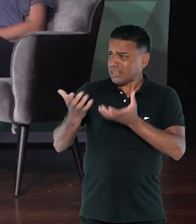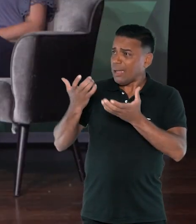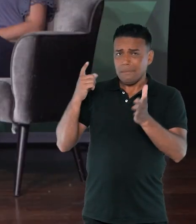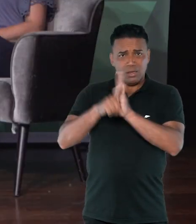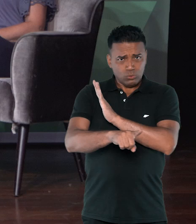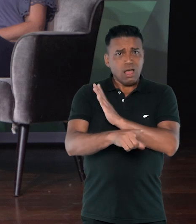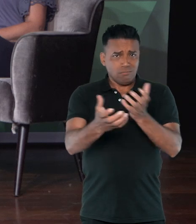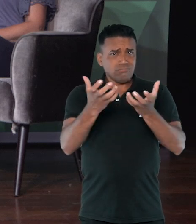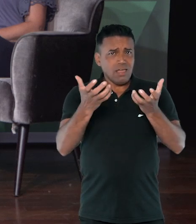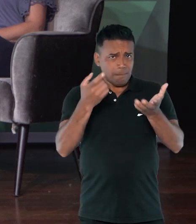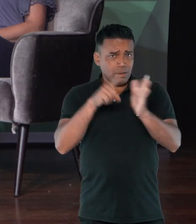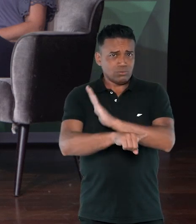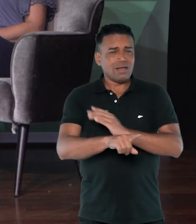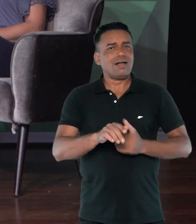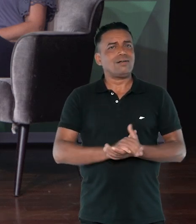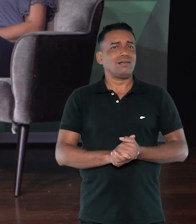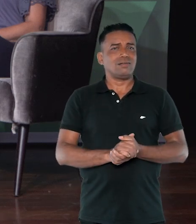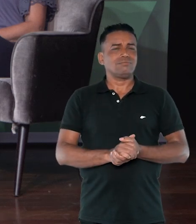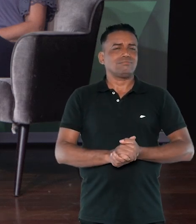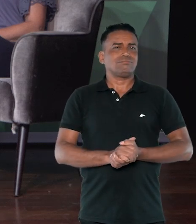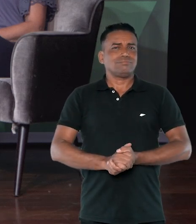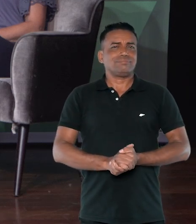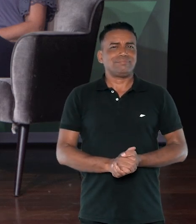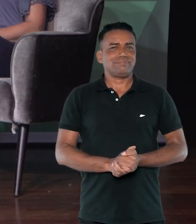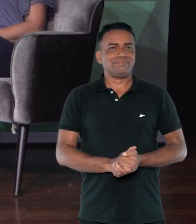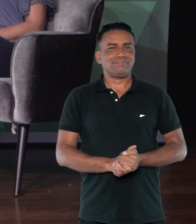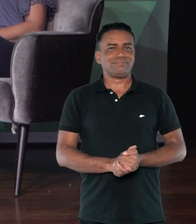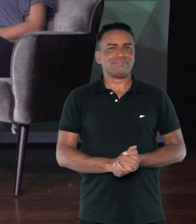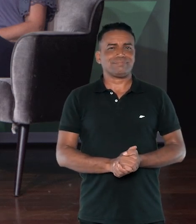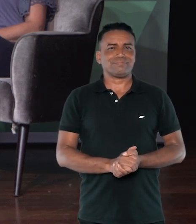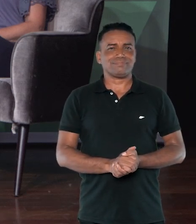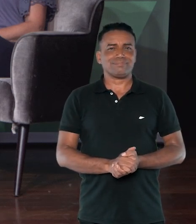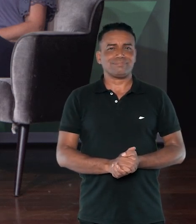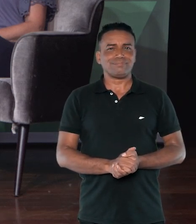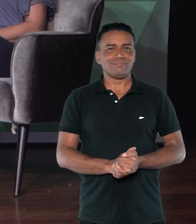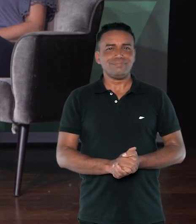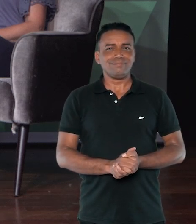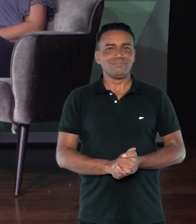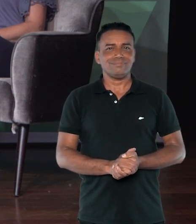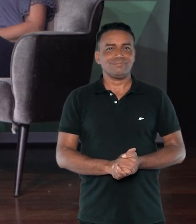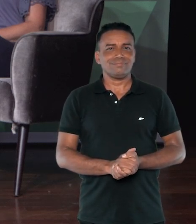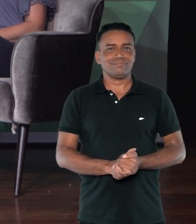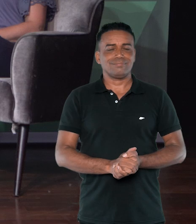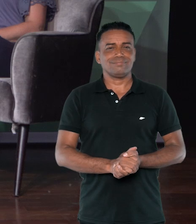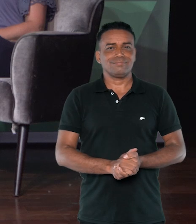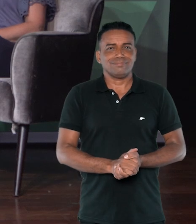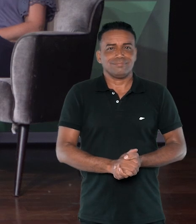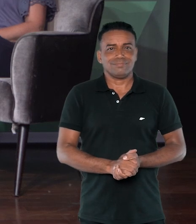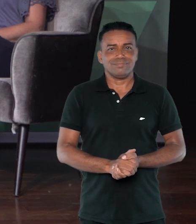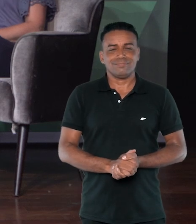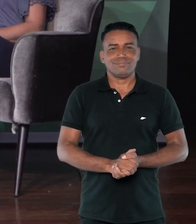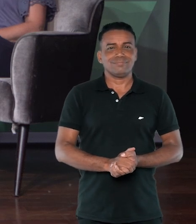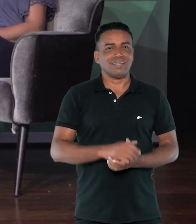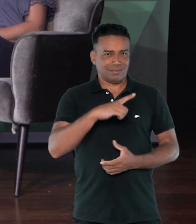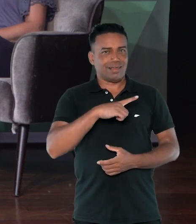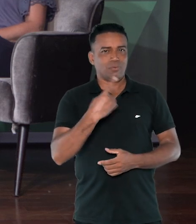Boa noite, qual o seu nome? Oi, boa noite. Eu sou o Léo. Eu tenho uma pergunta para você, doutora.